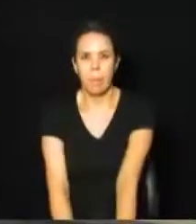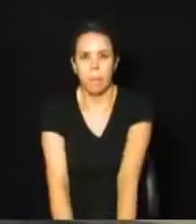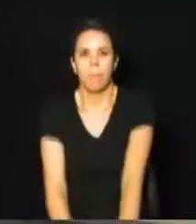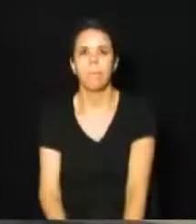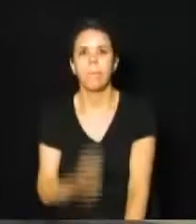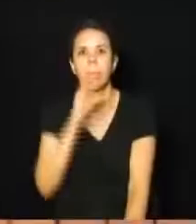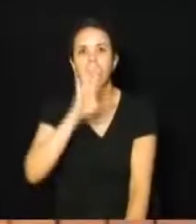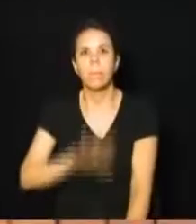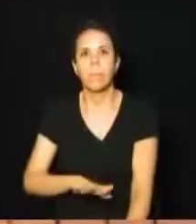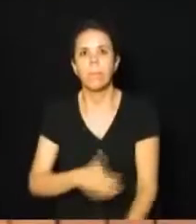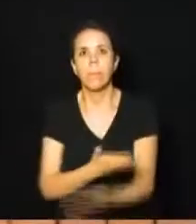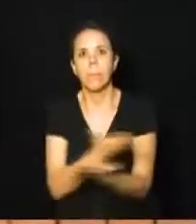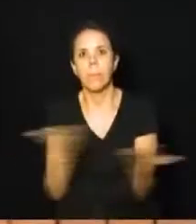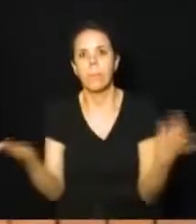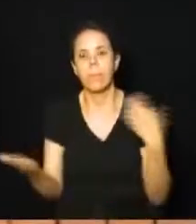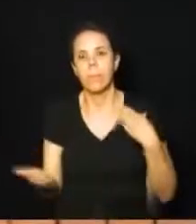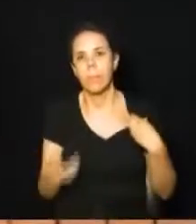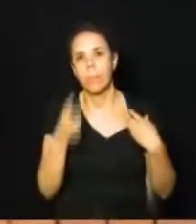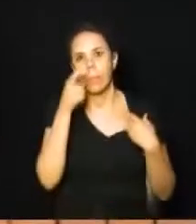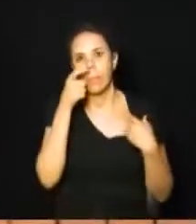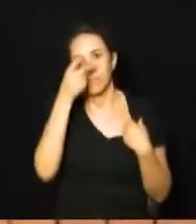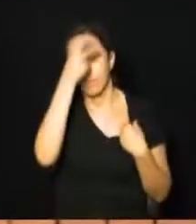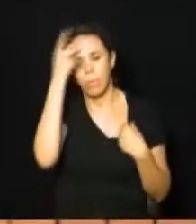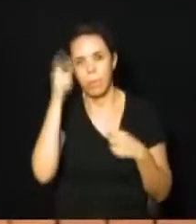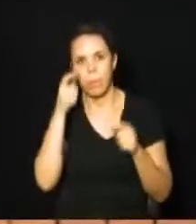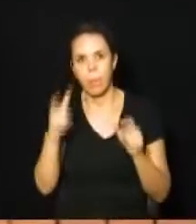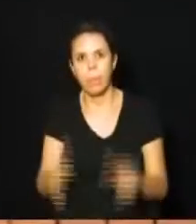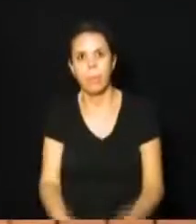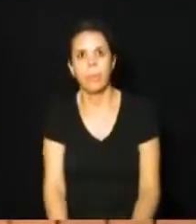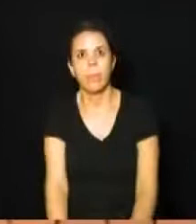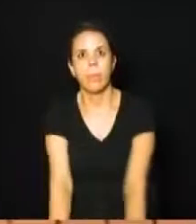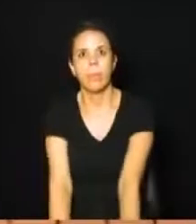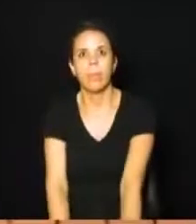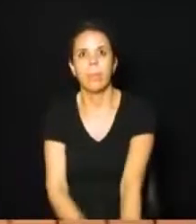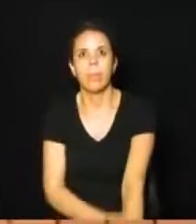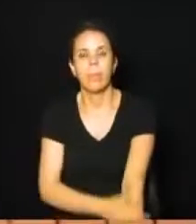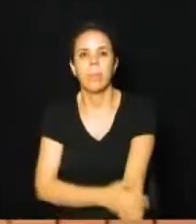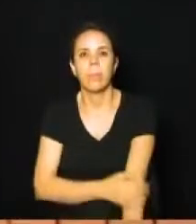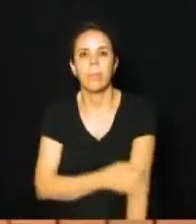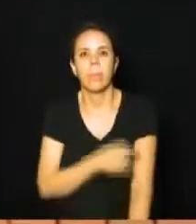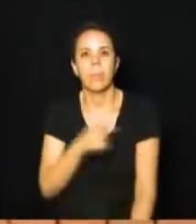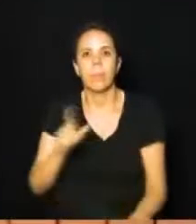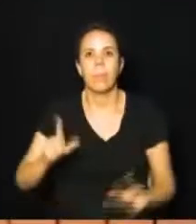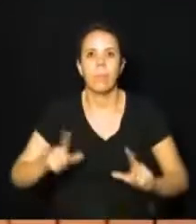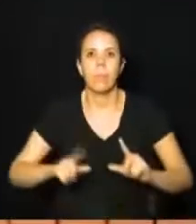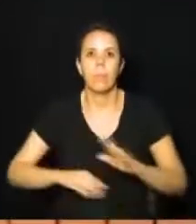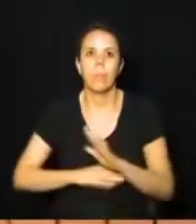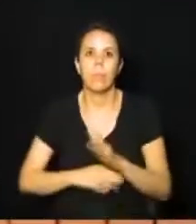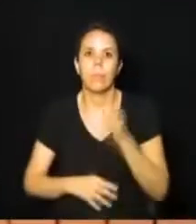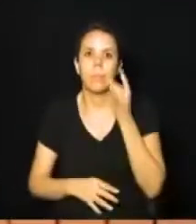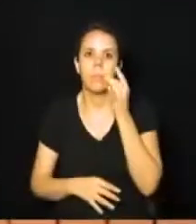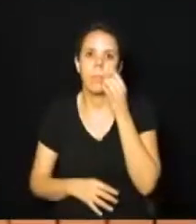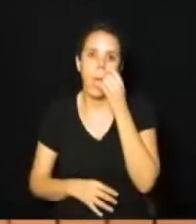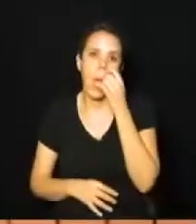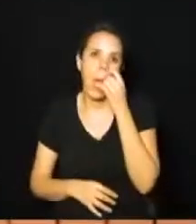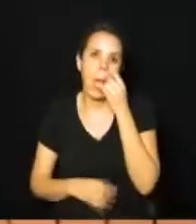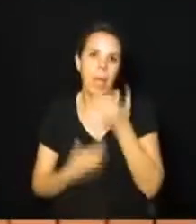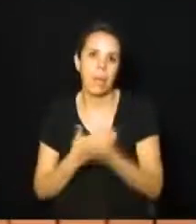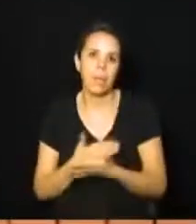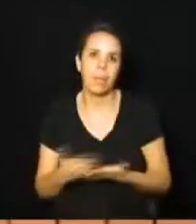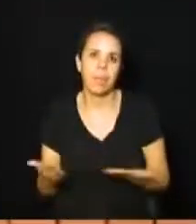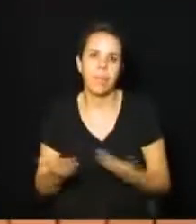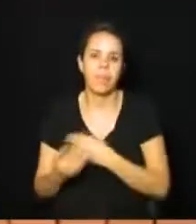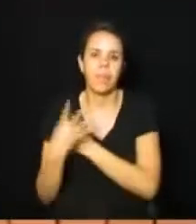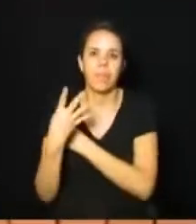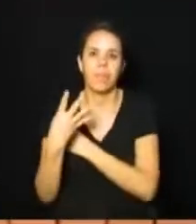Boa tarde, público presente, público que nos assiste pela TV Câmara. Daremos início agora